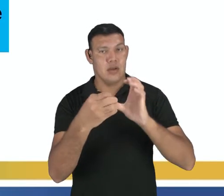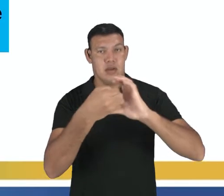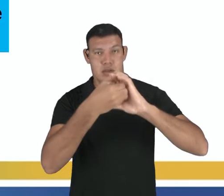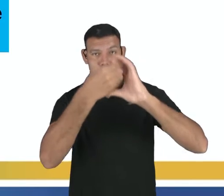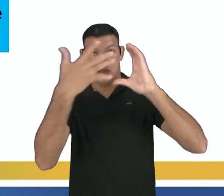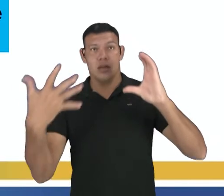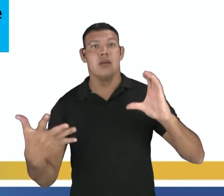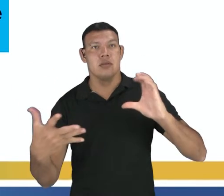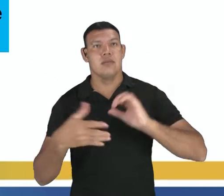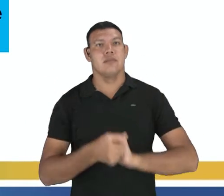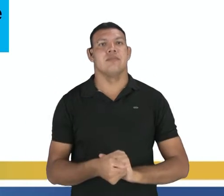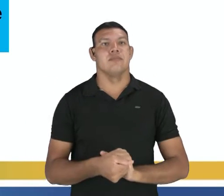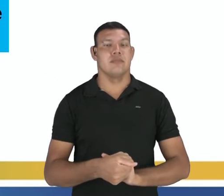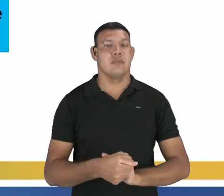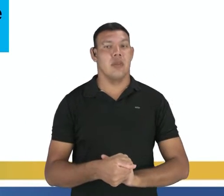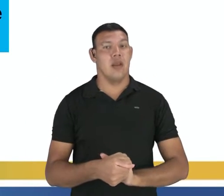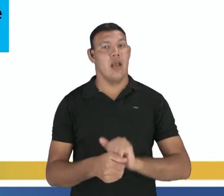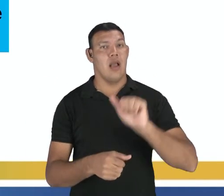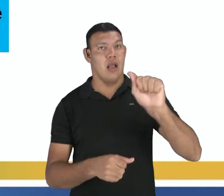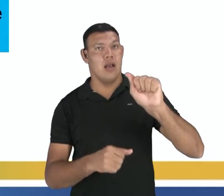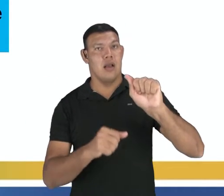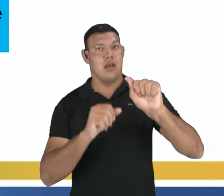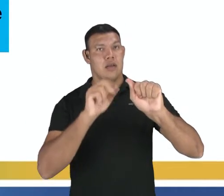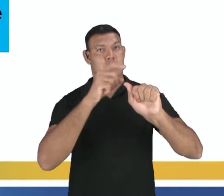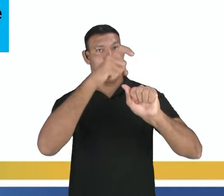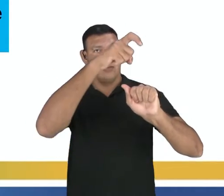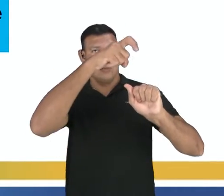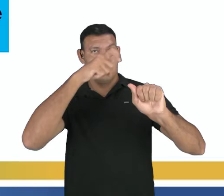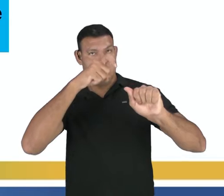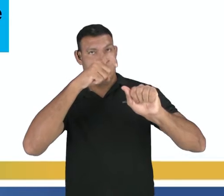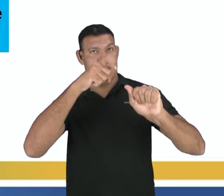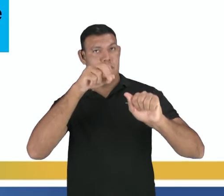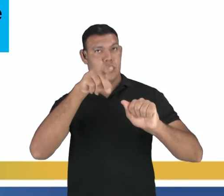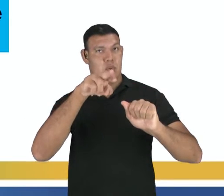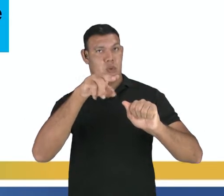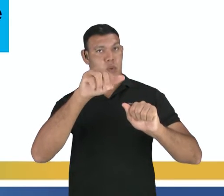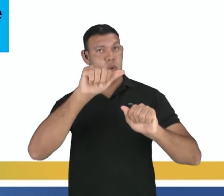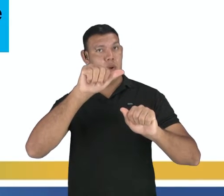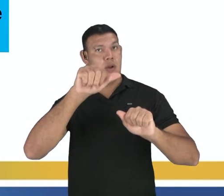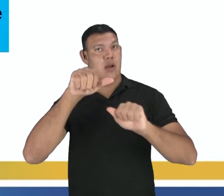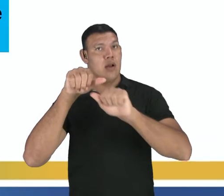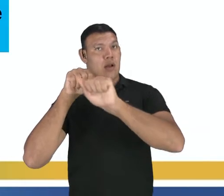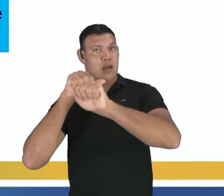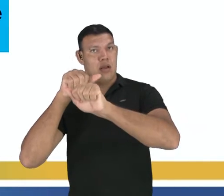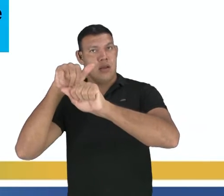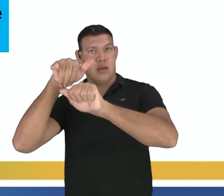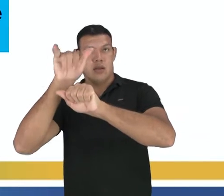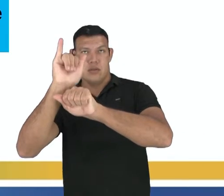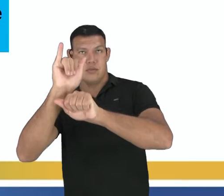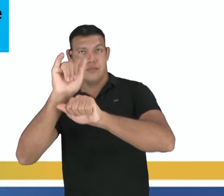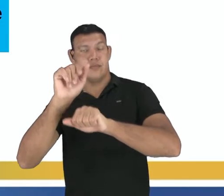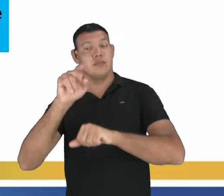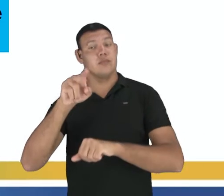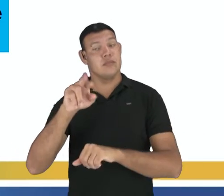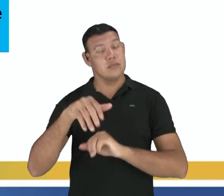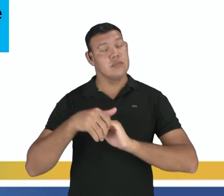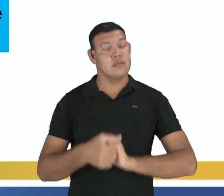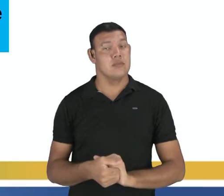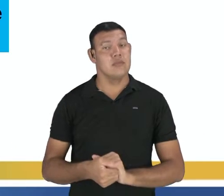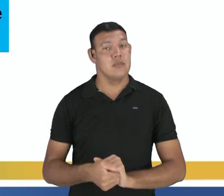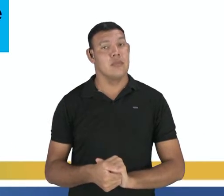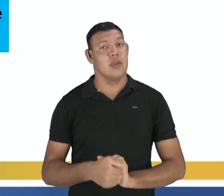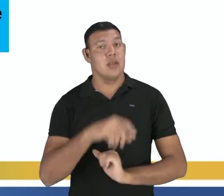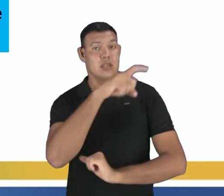temos um a elevado a x que é igual a um a elevado a y. Isso implica dizer que o